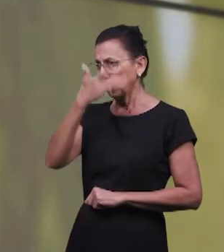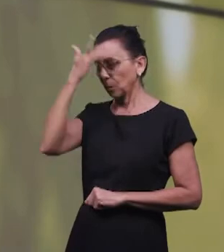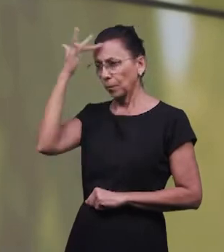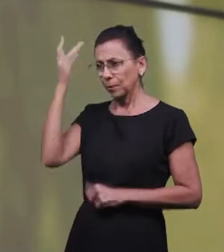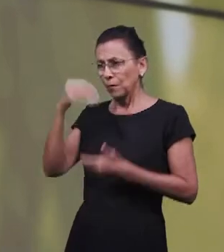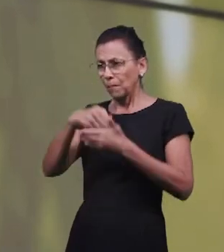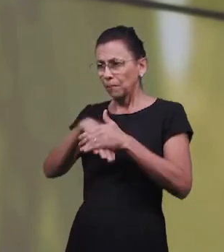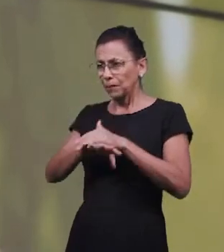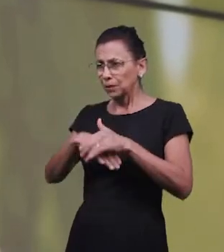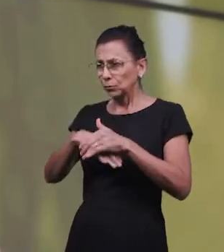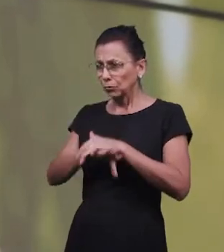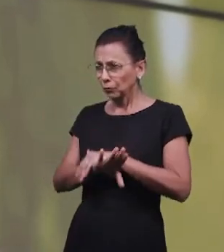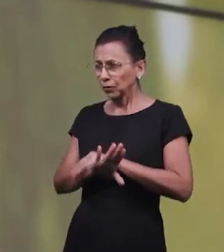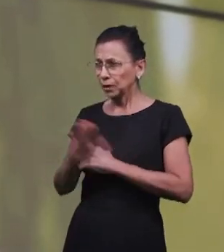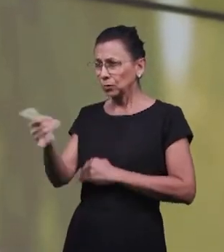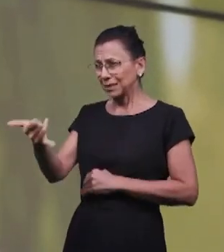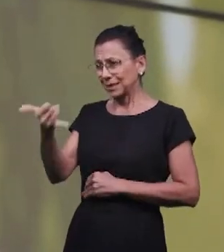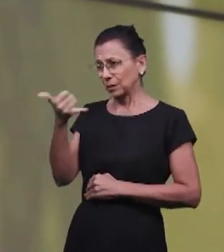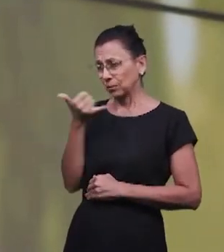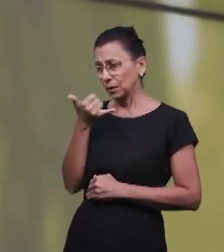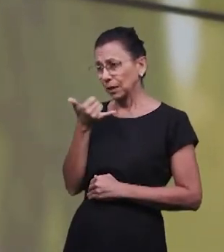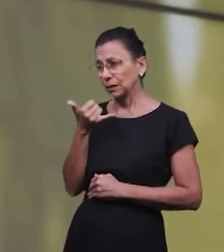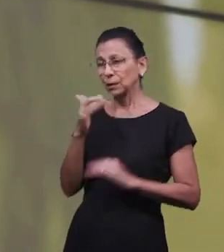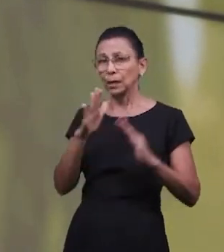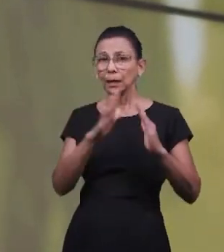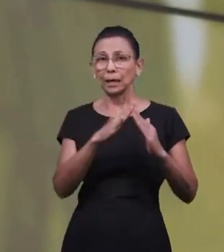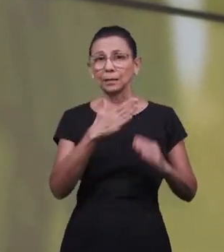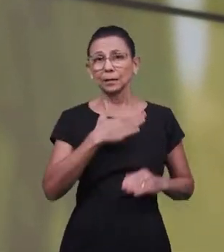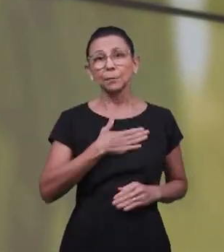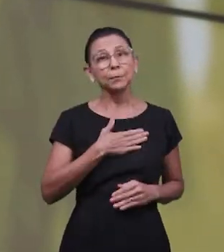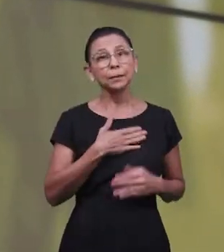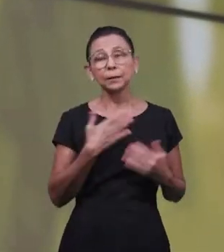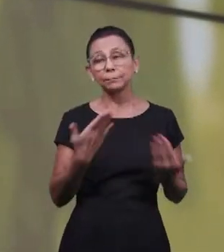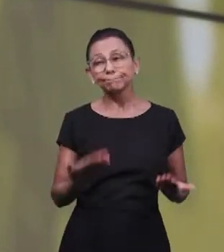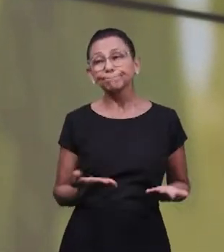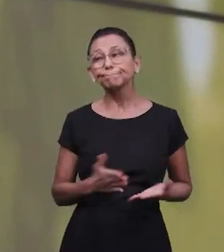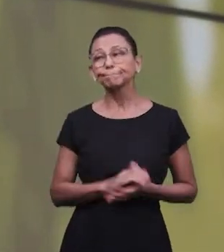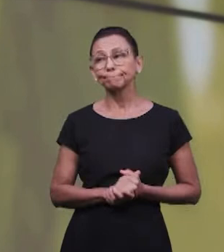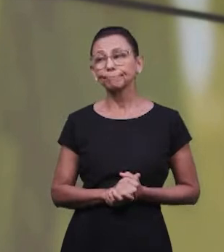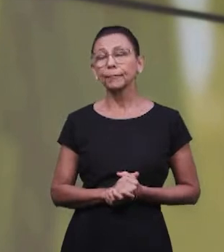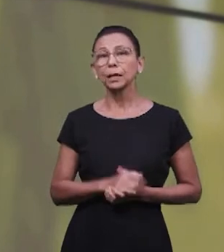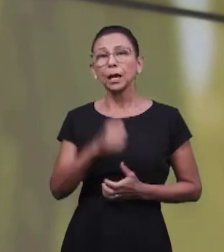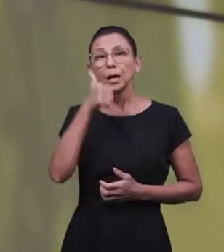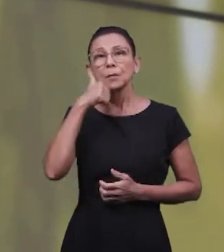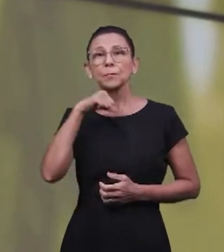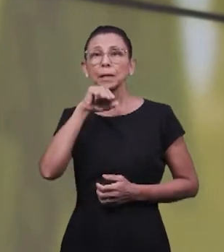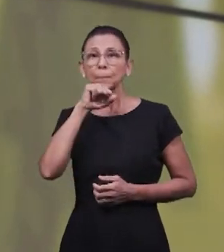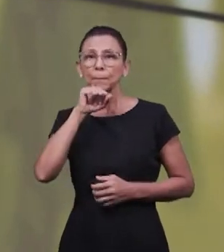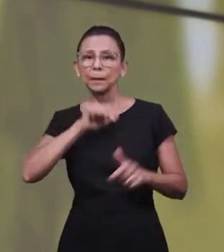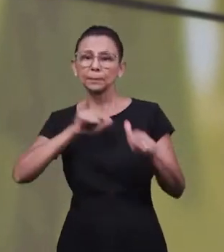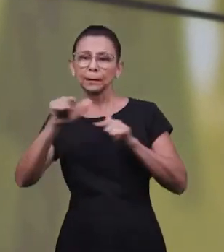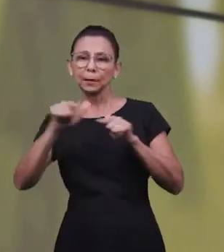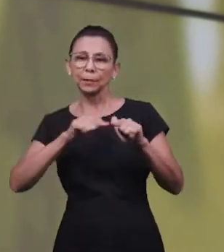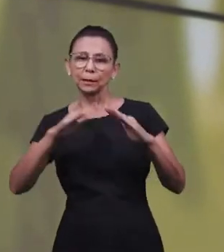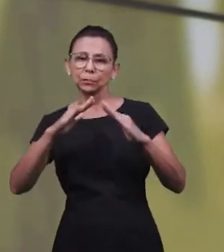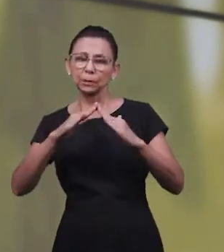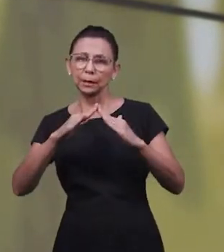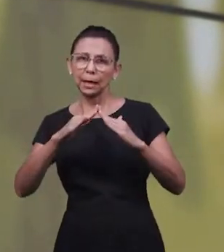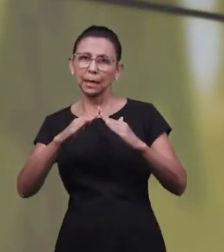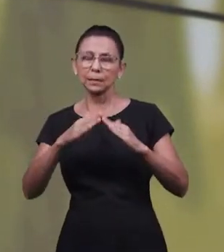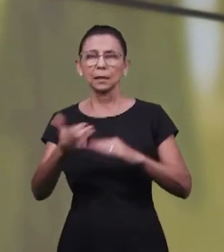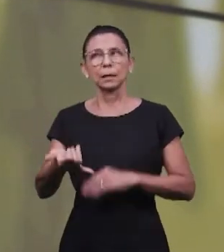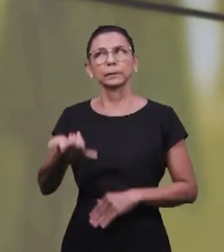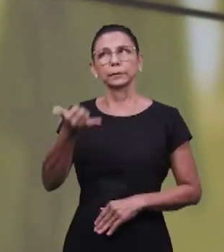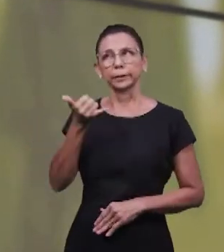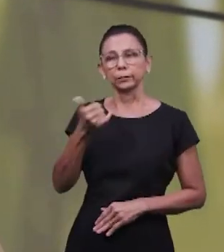assim, porque a minha mãe está fazendo o serviço e o meu pai, quando chega em casa, está no celular. E eu fico sozinho, então ele também fica